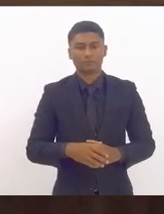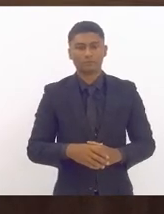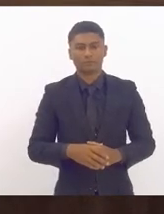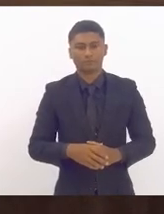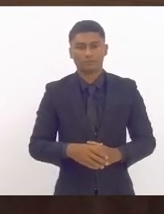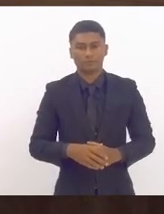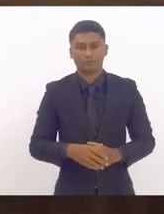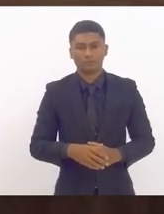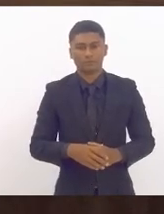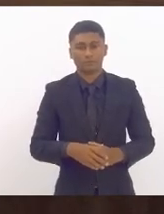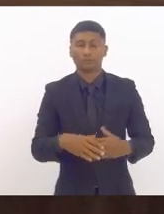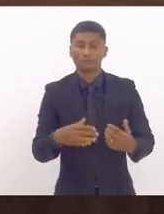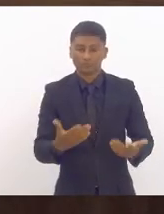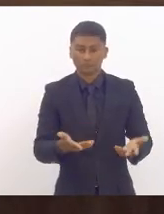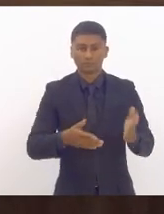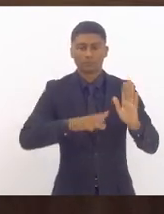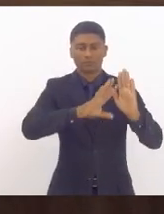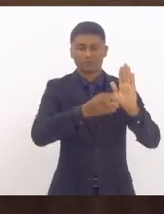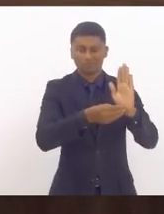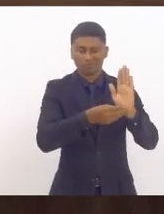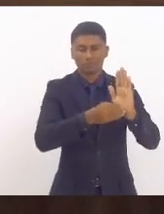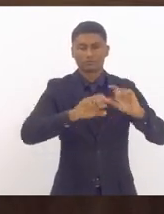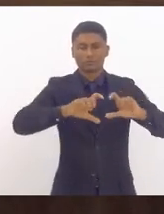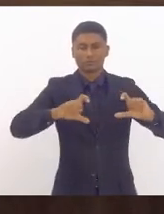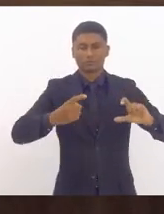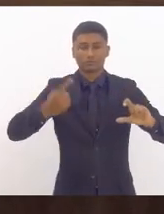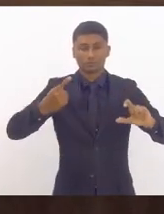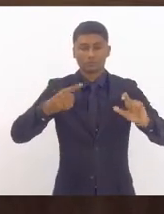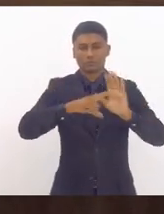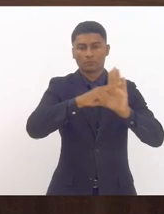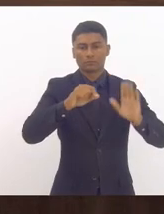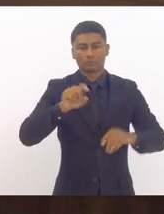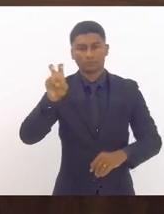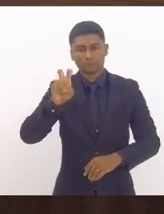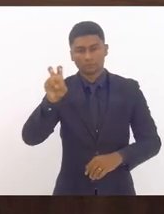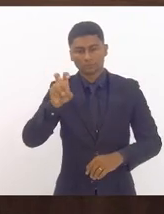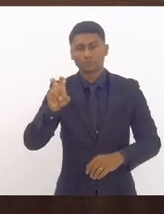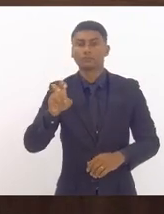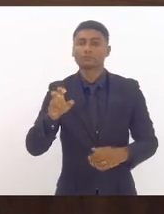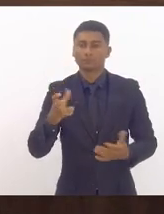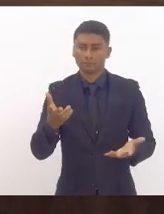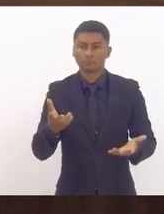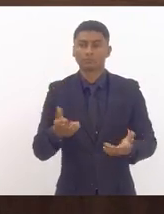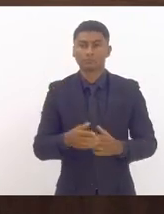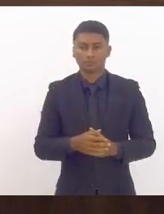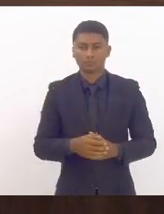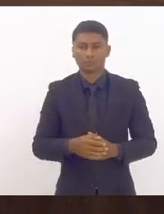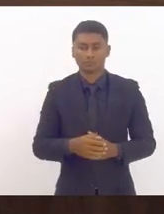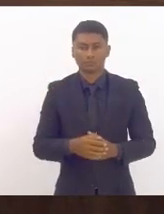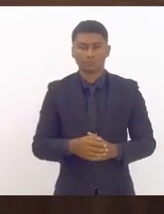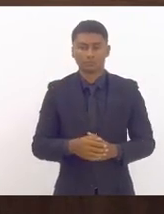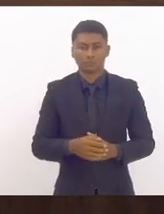do parágrafo único do artigo 5º, nós queremos ressalvá-las.